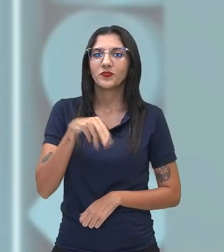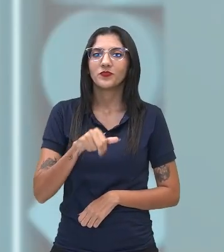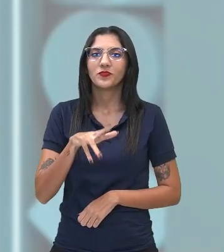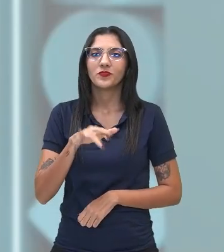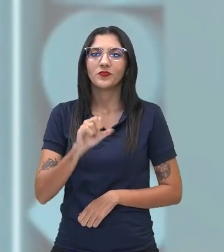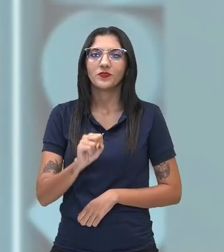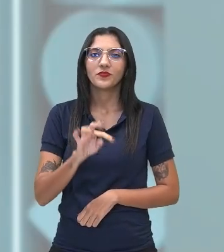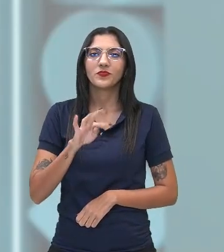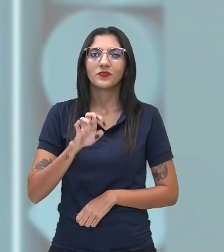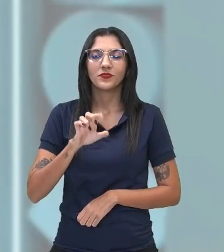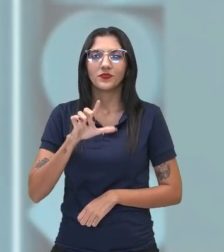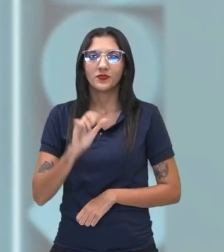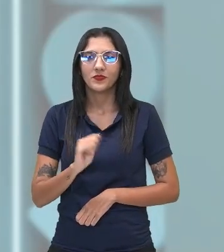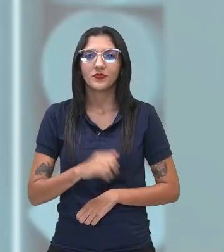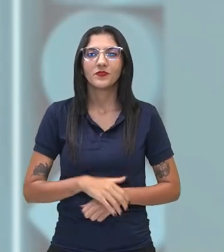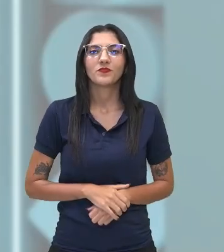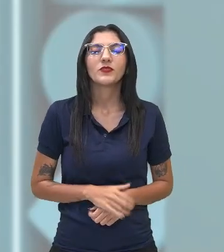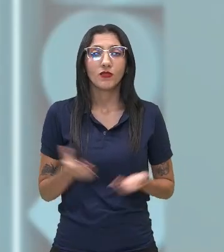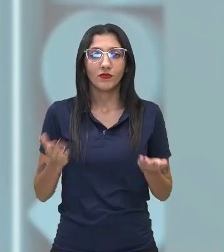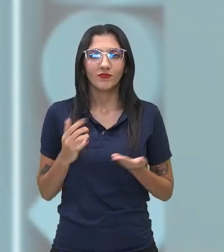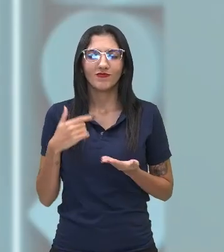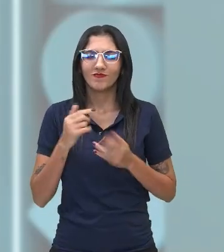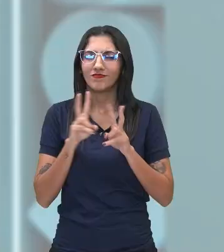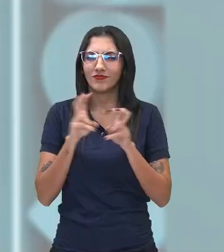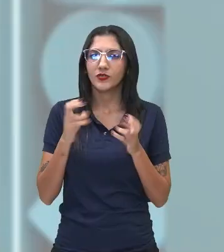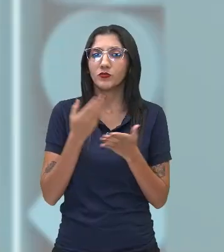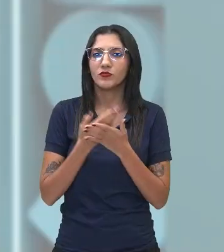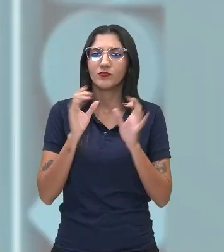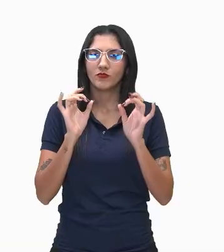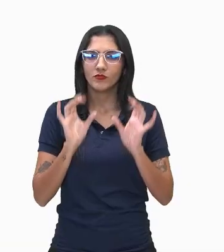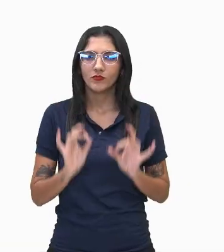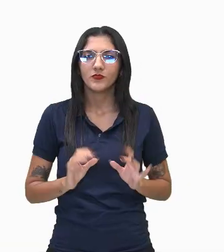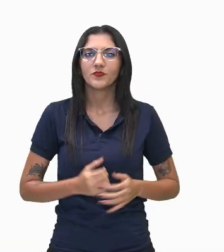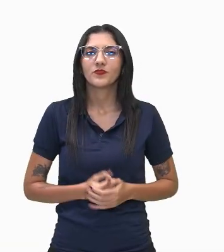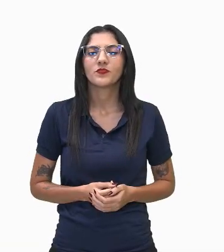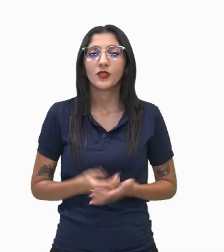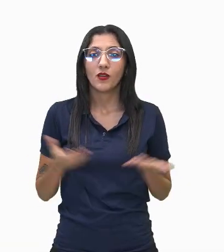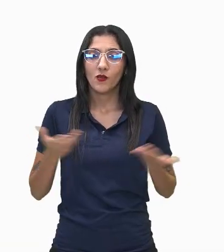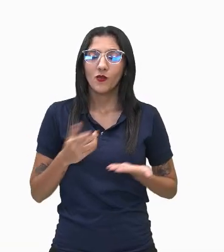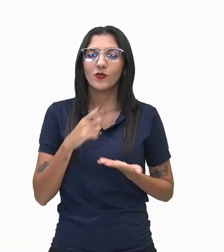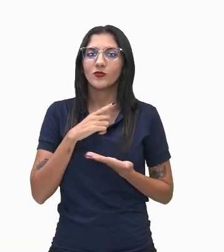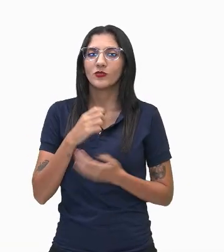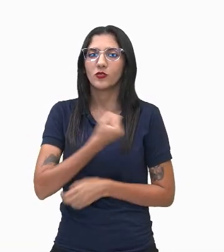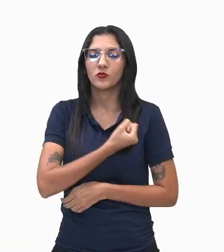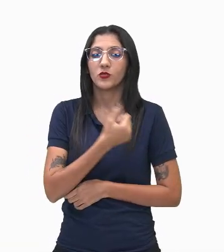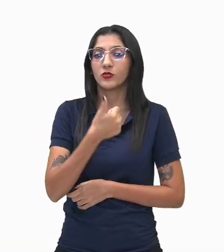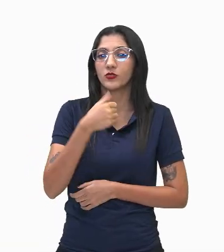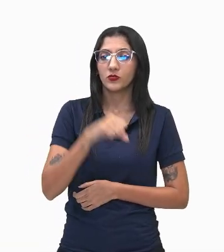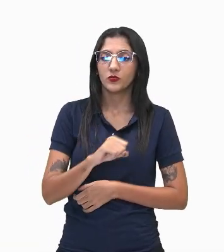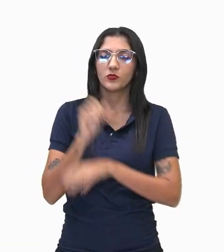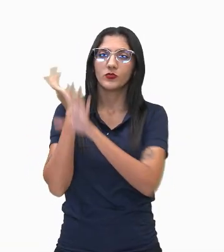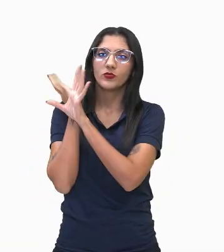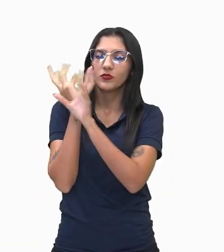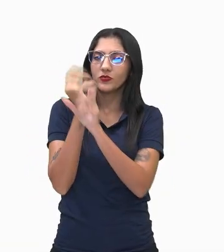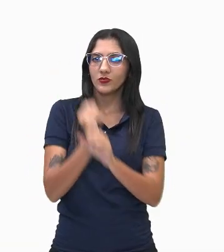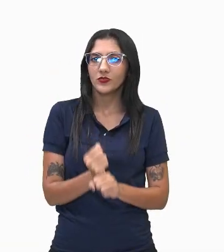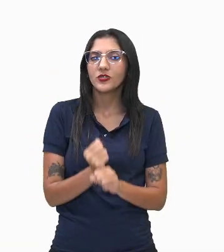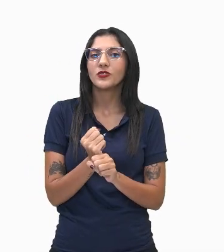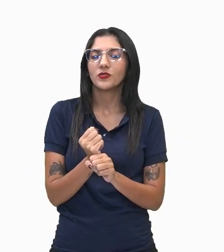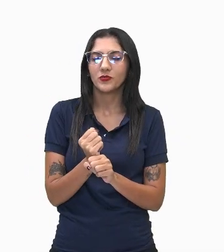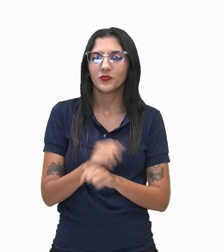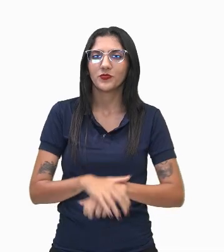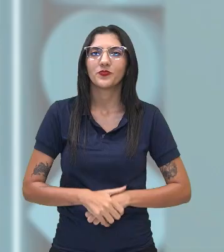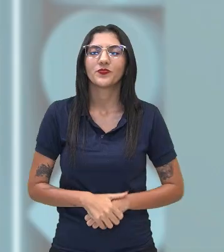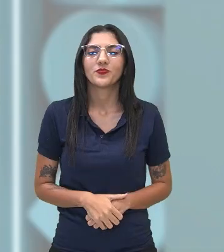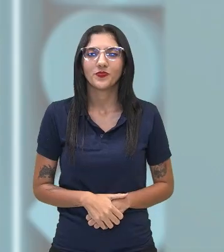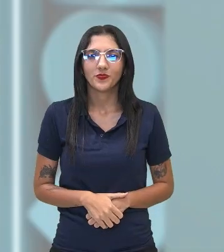e hoje nós temos uma aula especial, né? Nós temos a nossa revisão e avaliação, aula